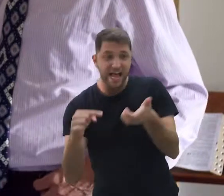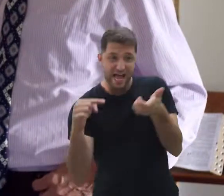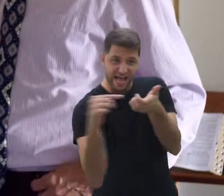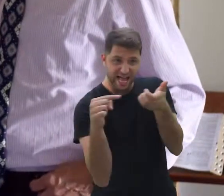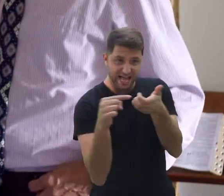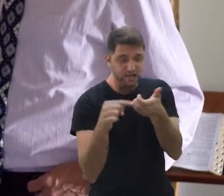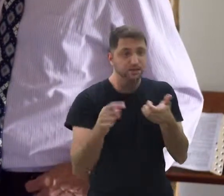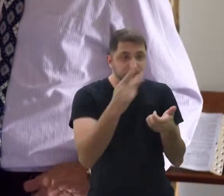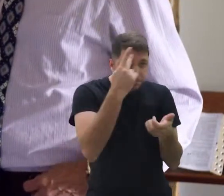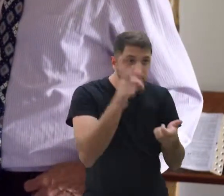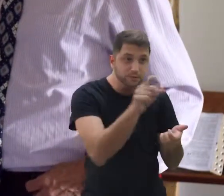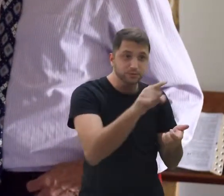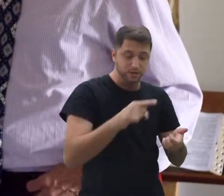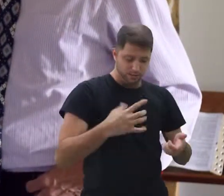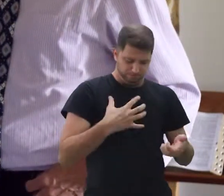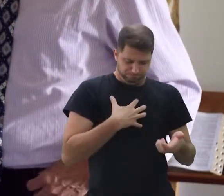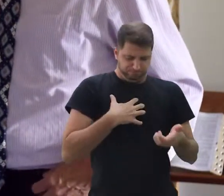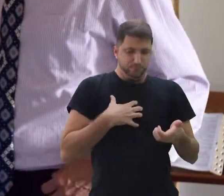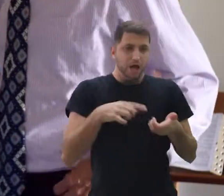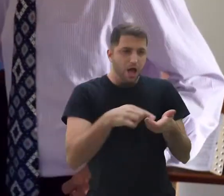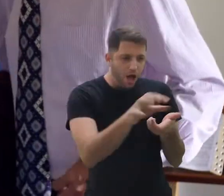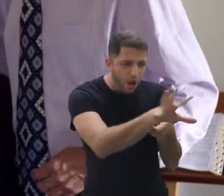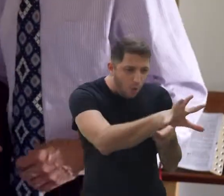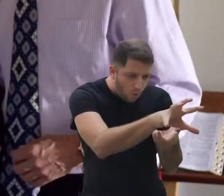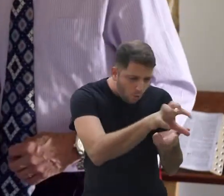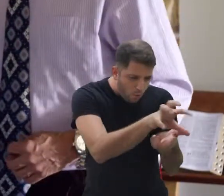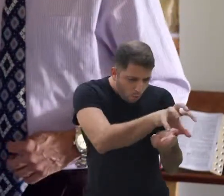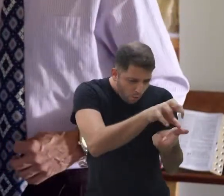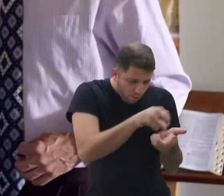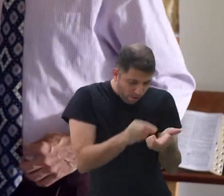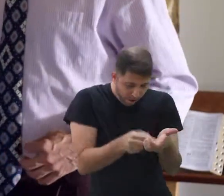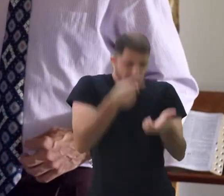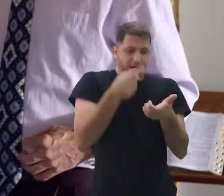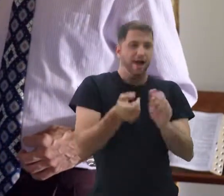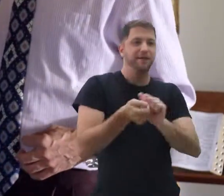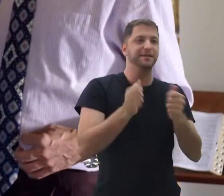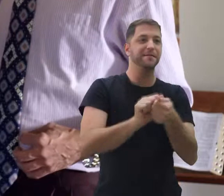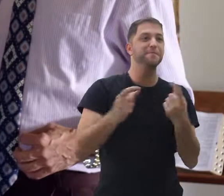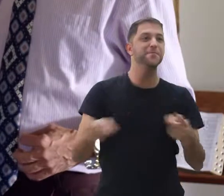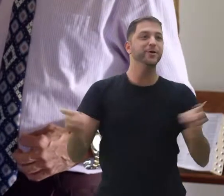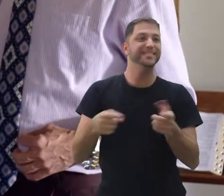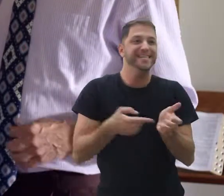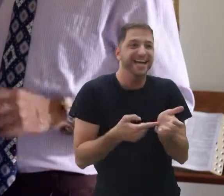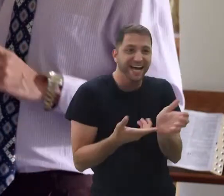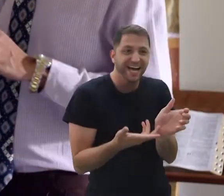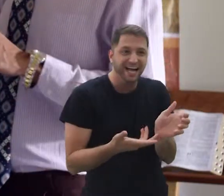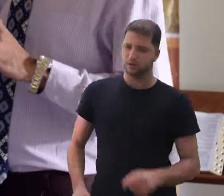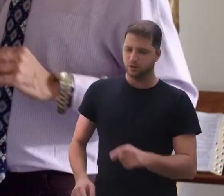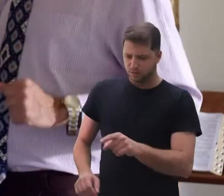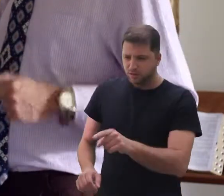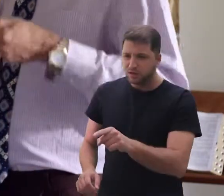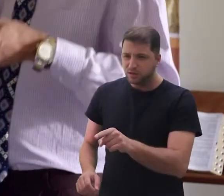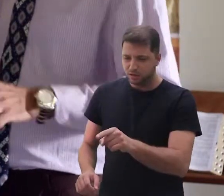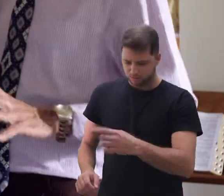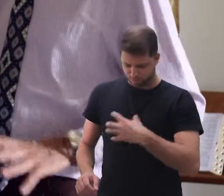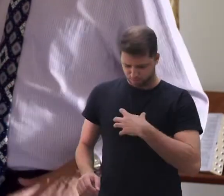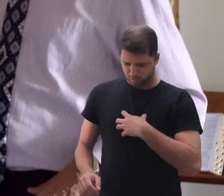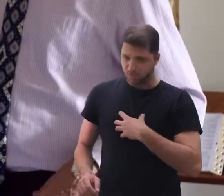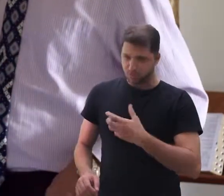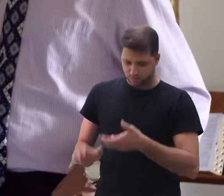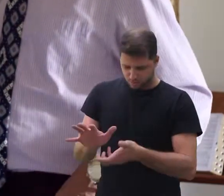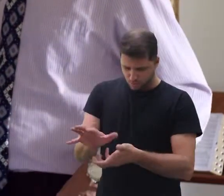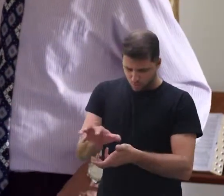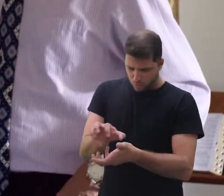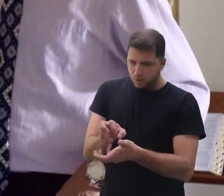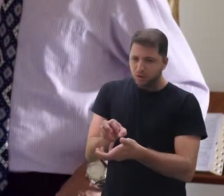e estou fazendo uns testes. A gente está escaneando o sentimento da pessoa e ela sugere uma música. Isso aqui, se passou, sai